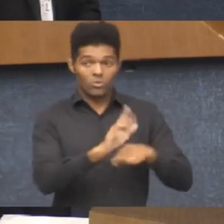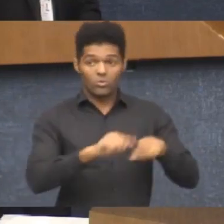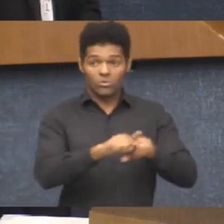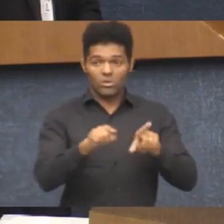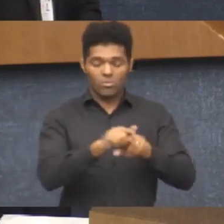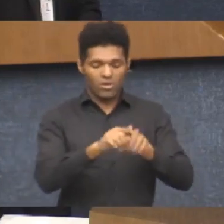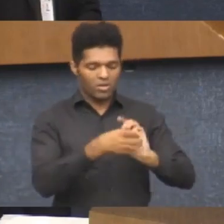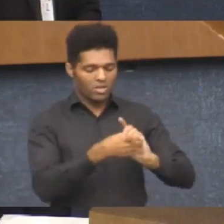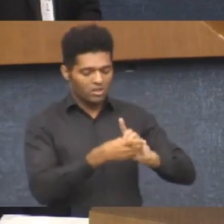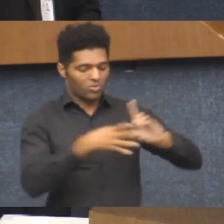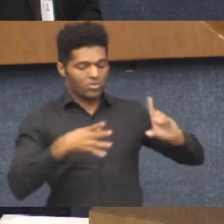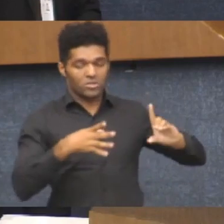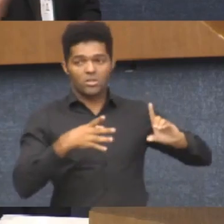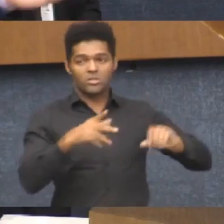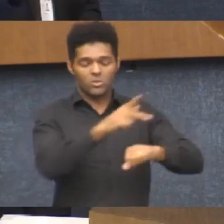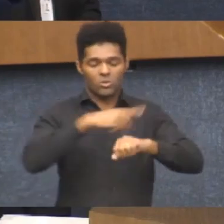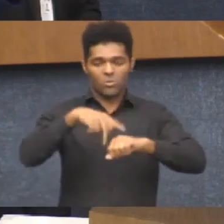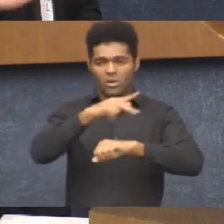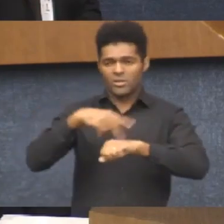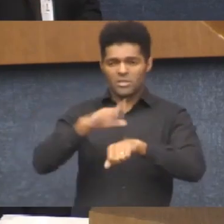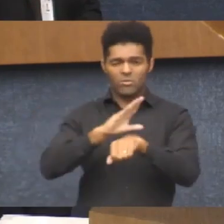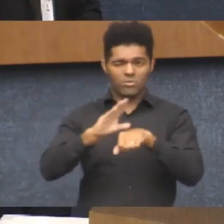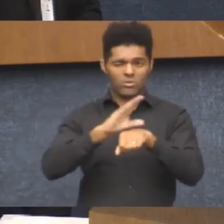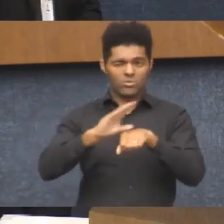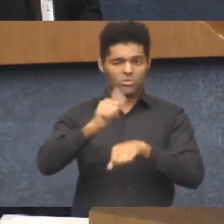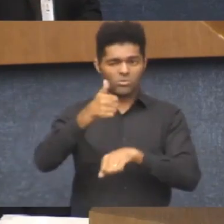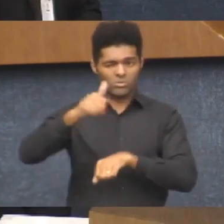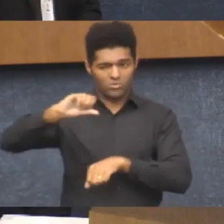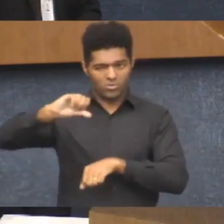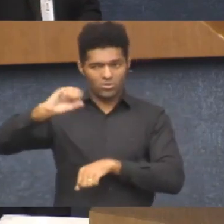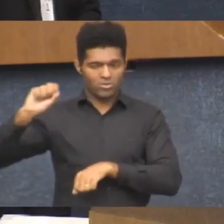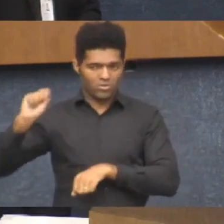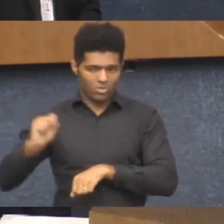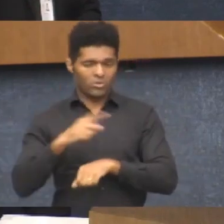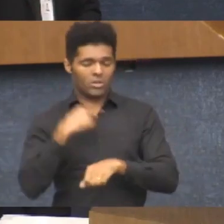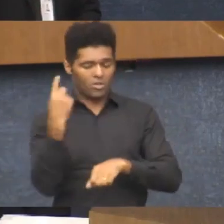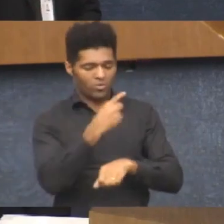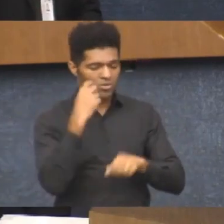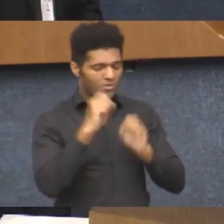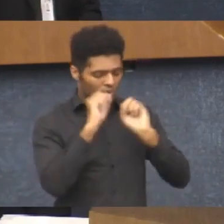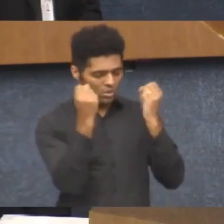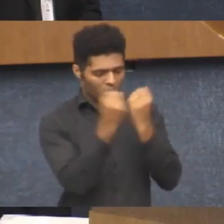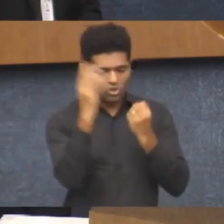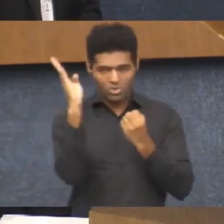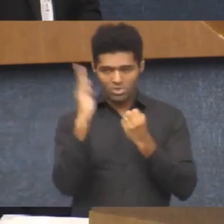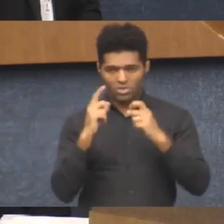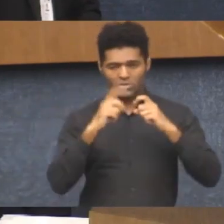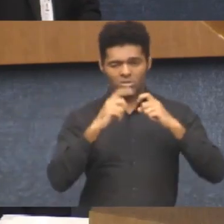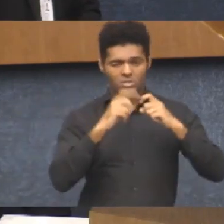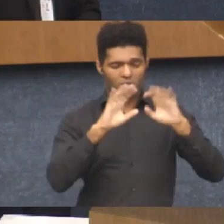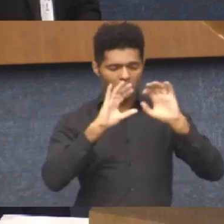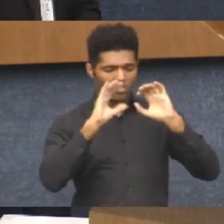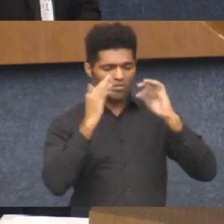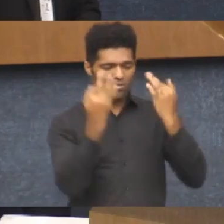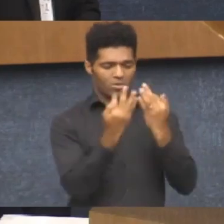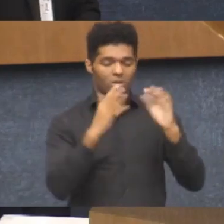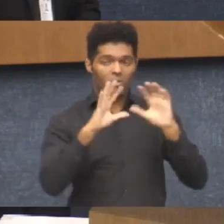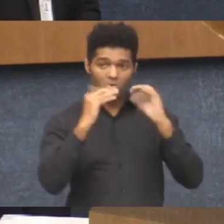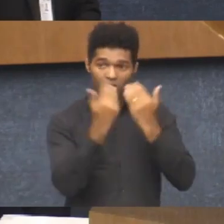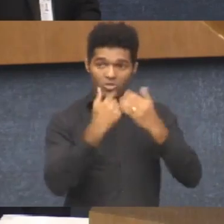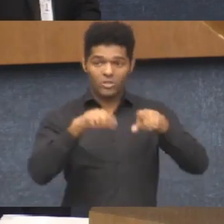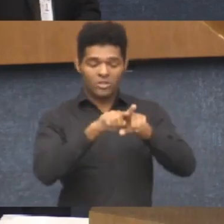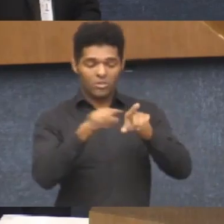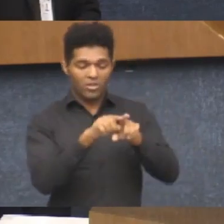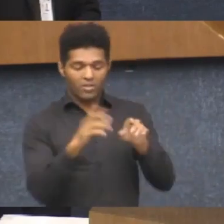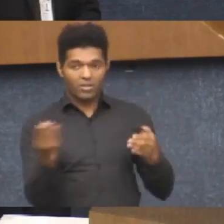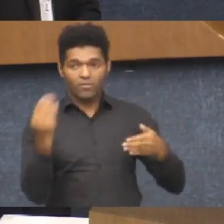Constituição de 88. E a nossa Sociedade Brasileira de Medicina de Família e Comunidade também é uma parte fundamental disso. A